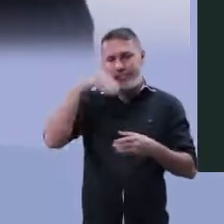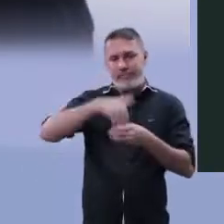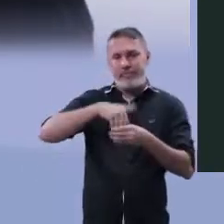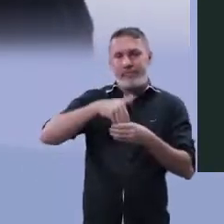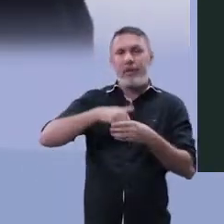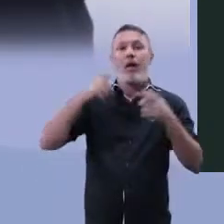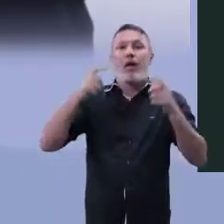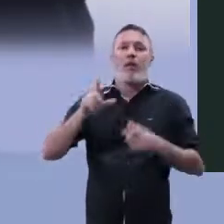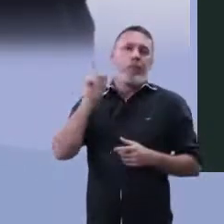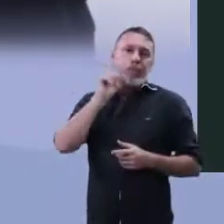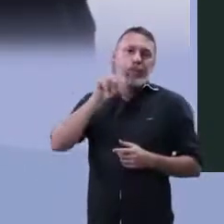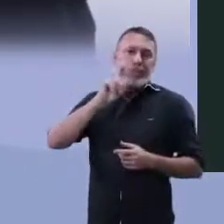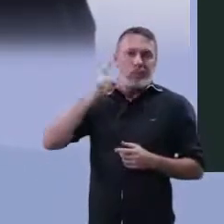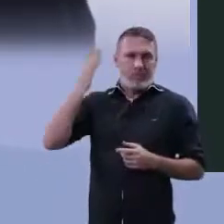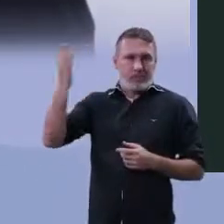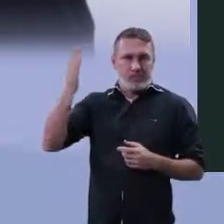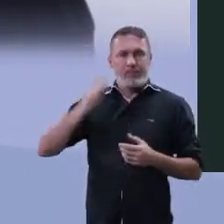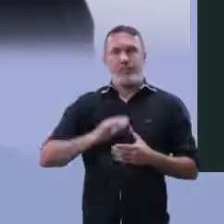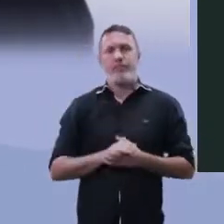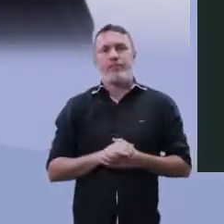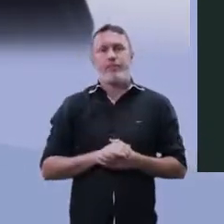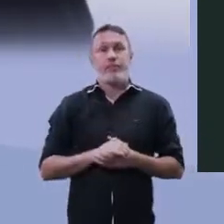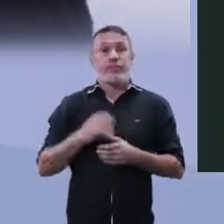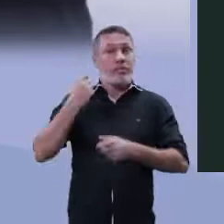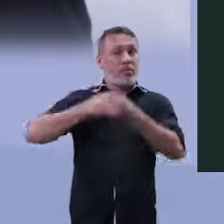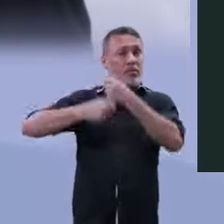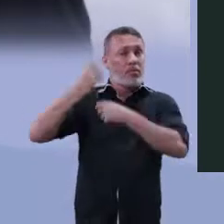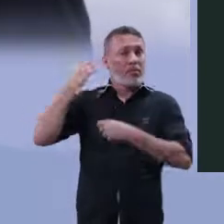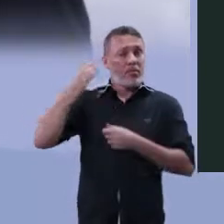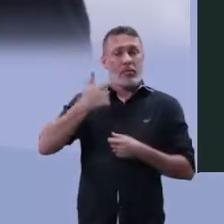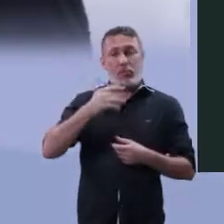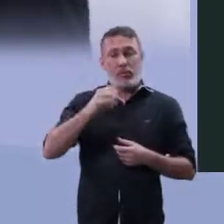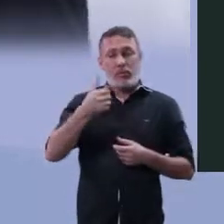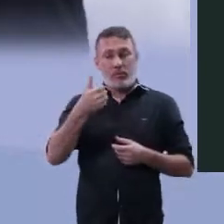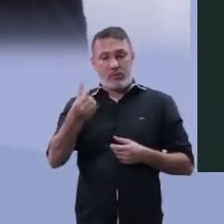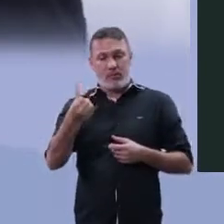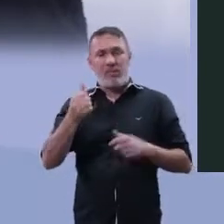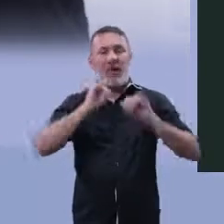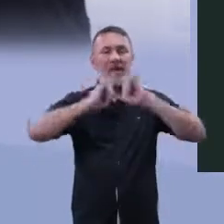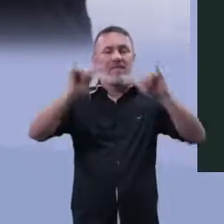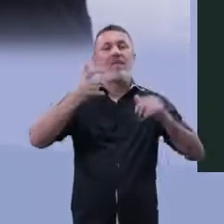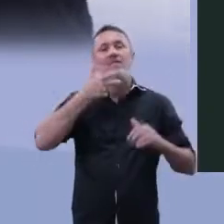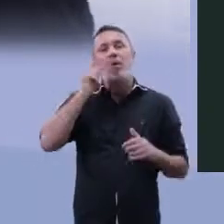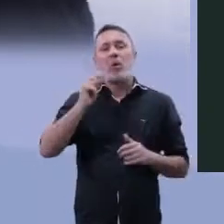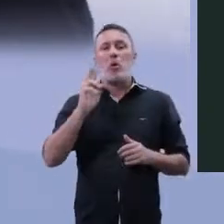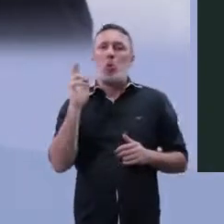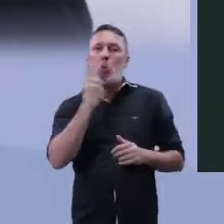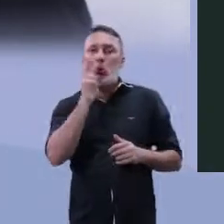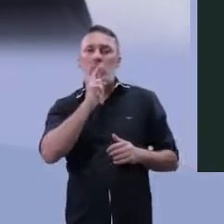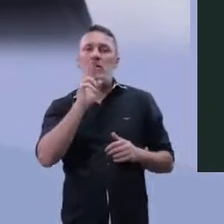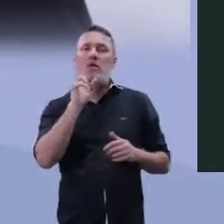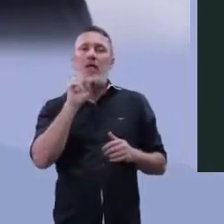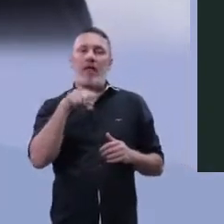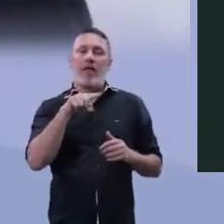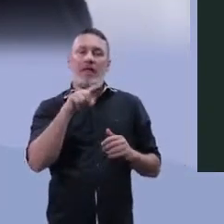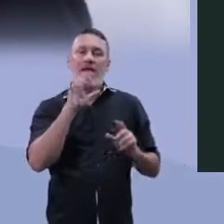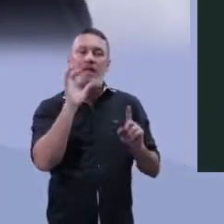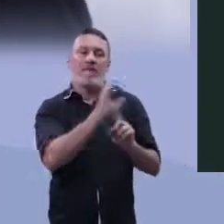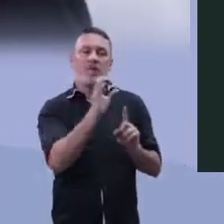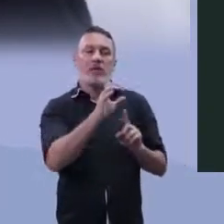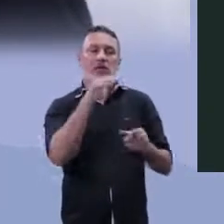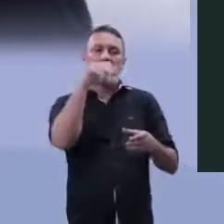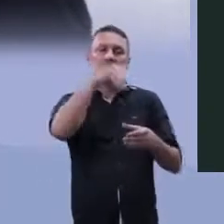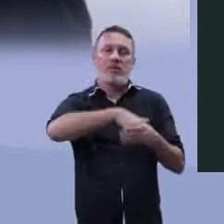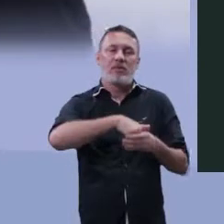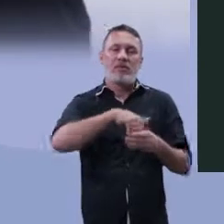aí o efeito das eleições nos Estados Unidos, em 2016, por exemplo, disseram que a Rússia